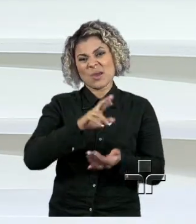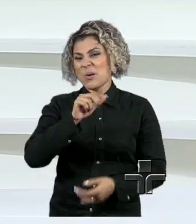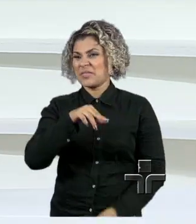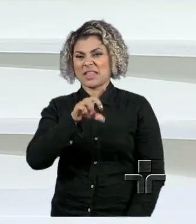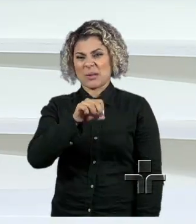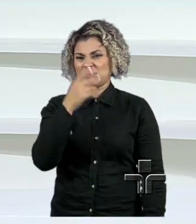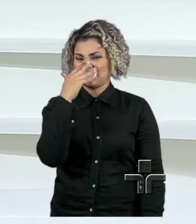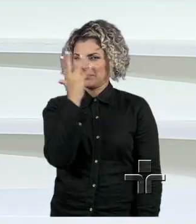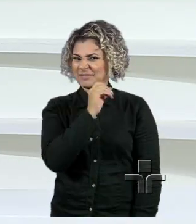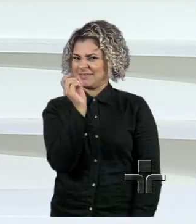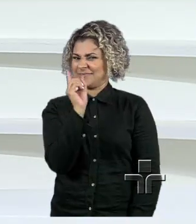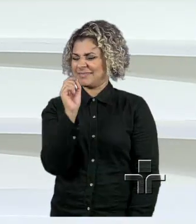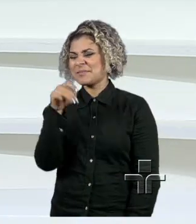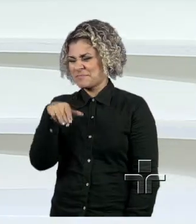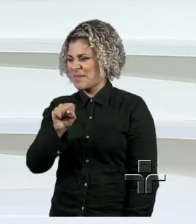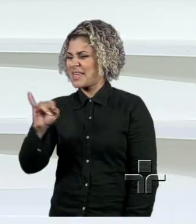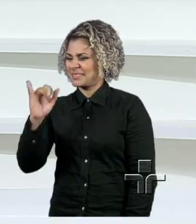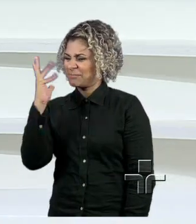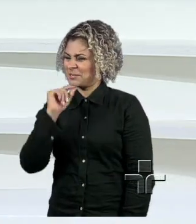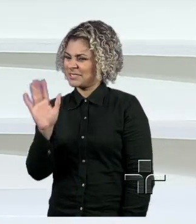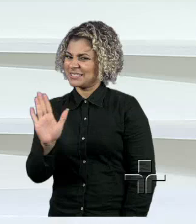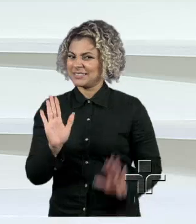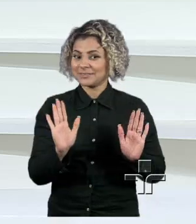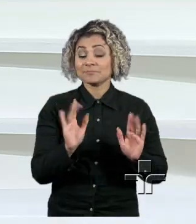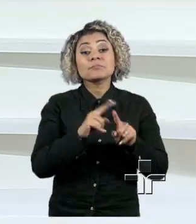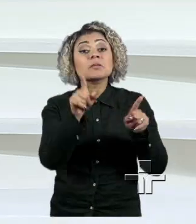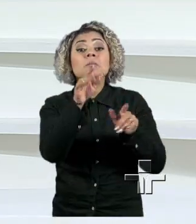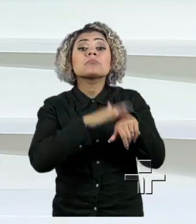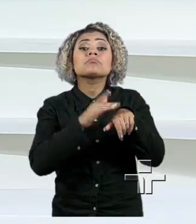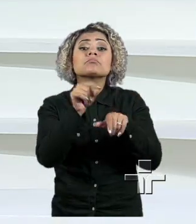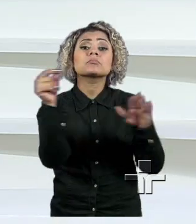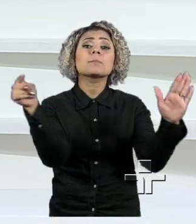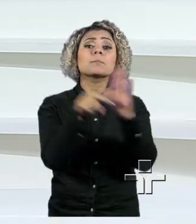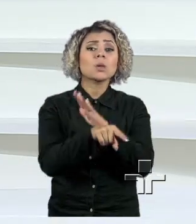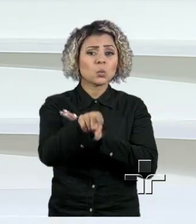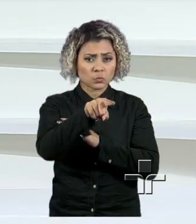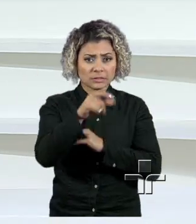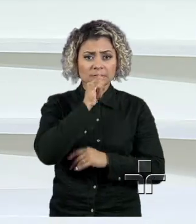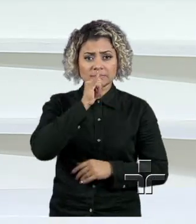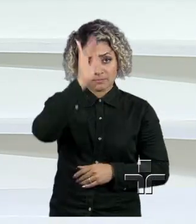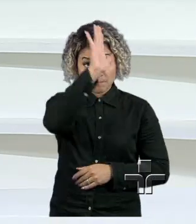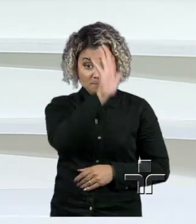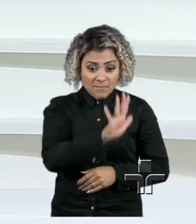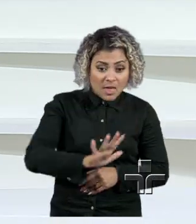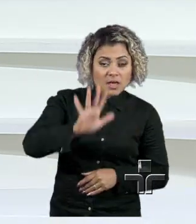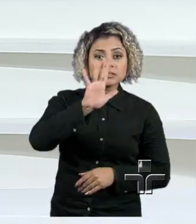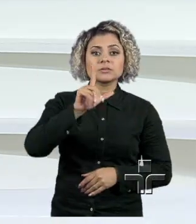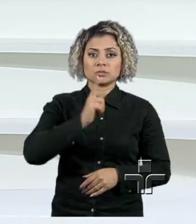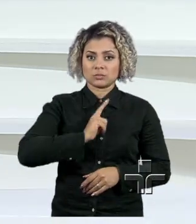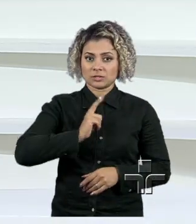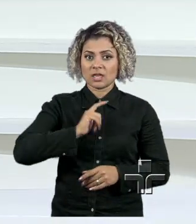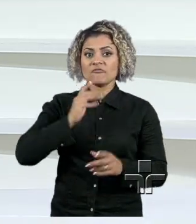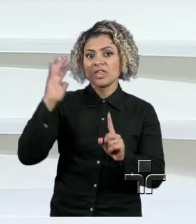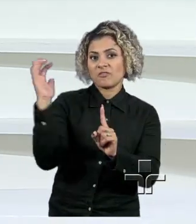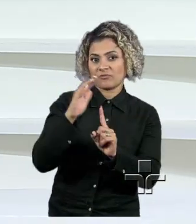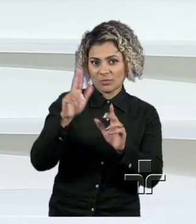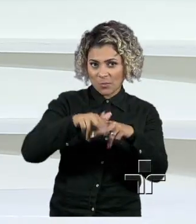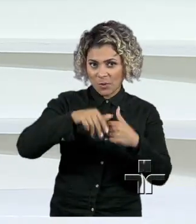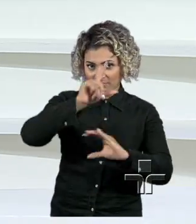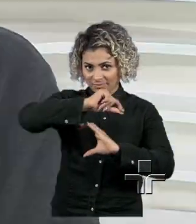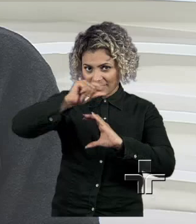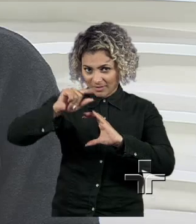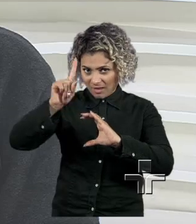Bonitinho. Você acha que a vinda, por exemplo, de uma Lindt para o Brasil, como veio, foi puxado pelo sucesso da Cacau